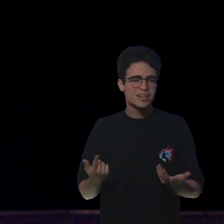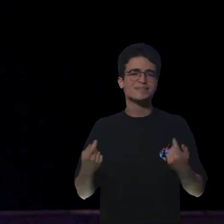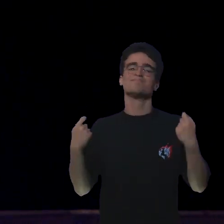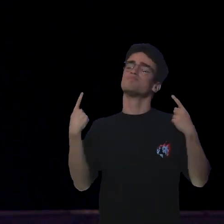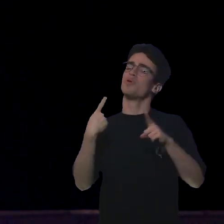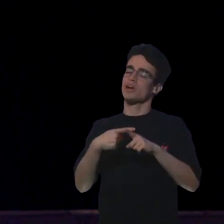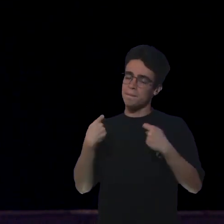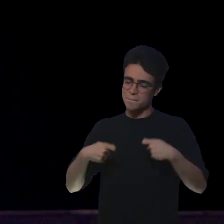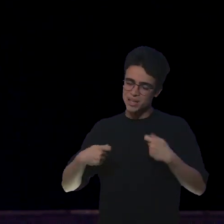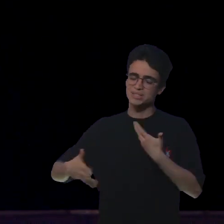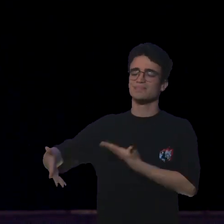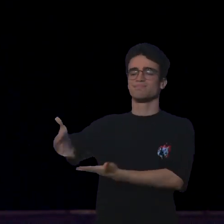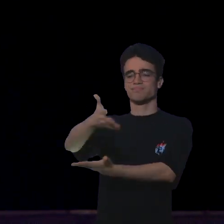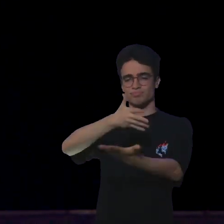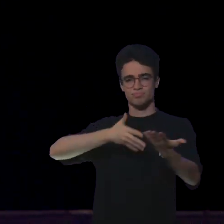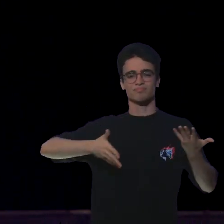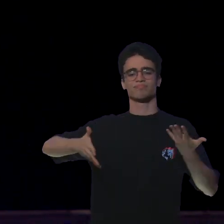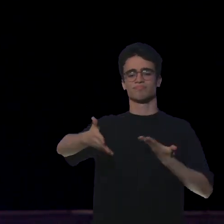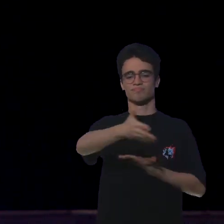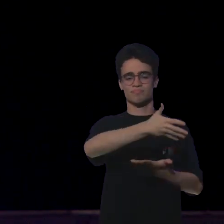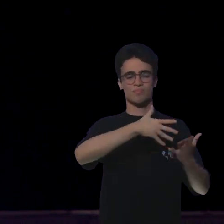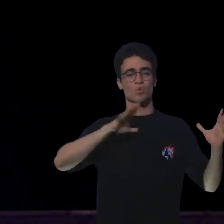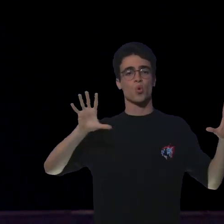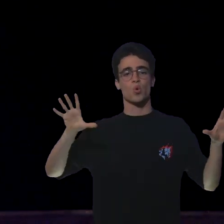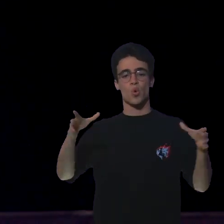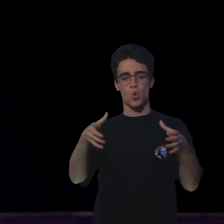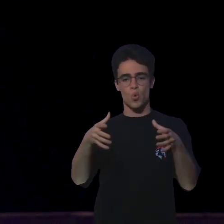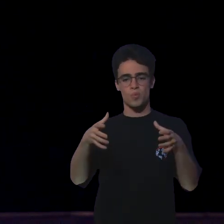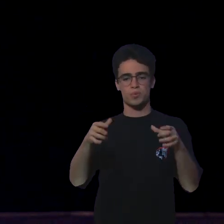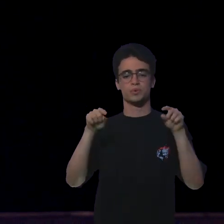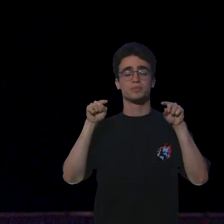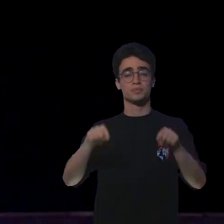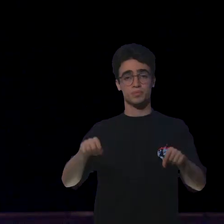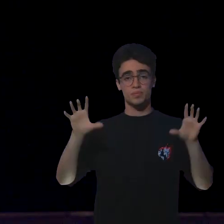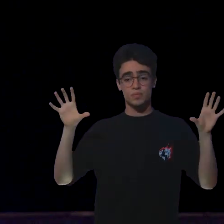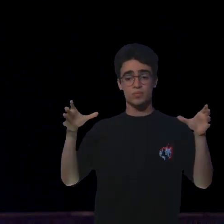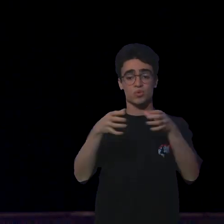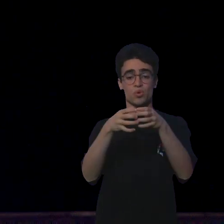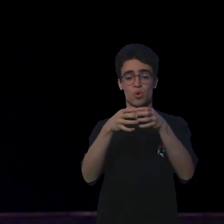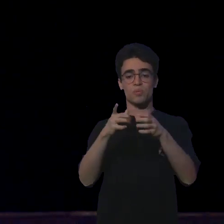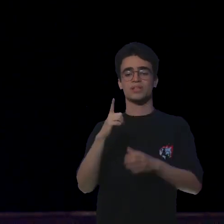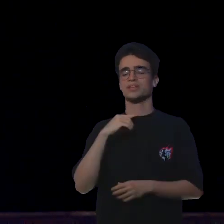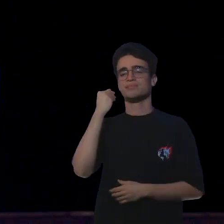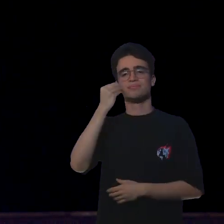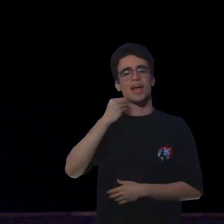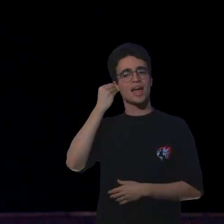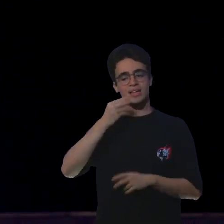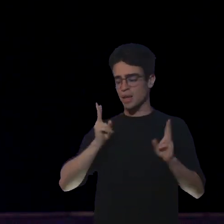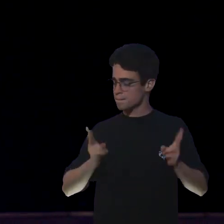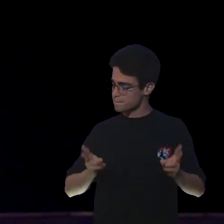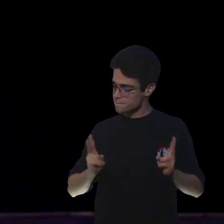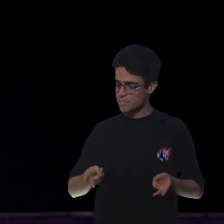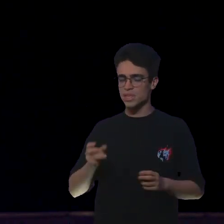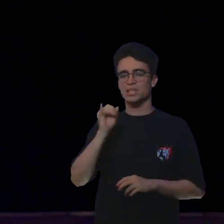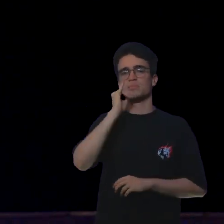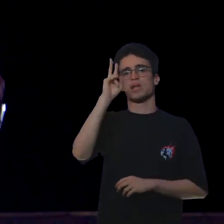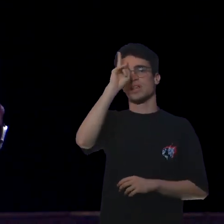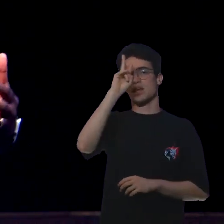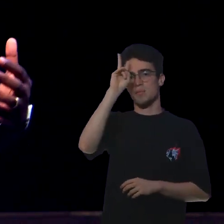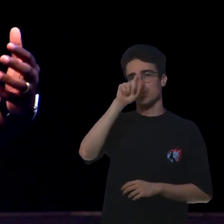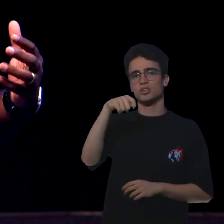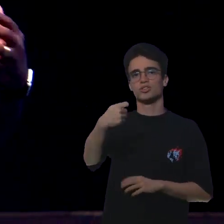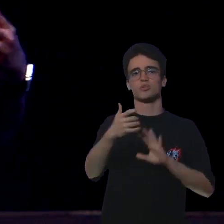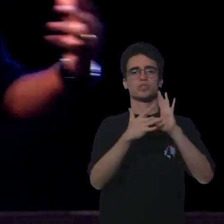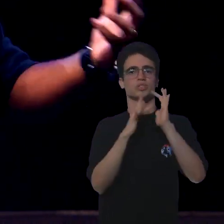comunidade. Com pessoas que compartilham dessa experiência de memórias do cristianismo e é